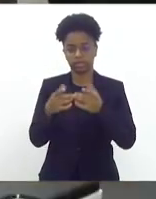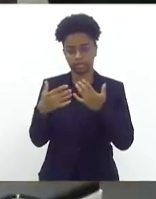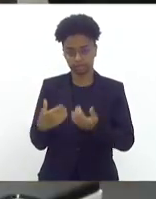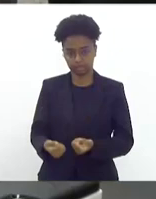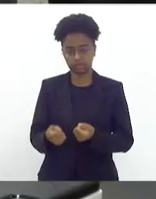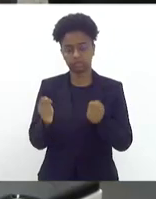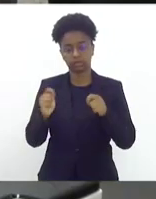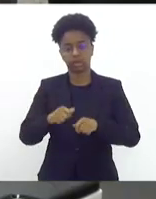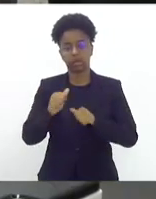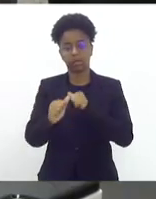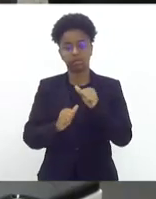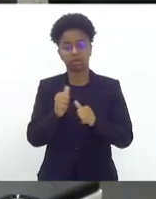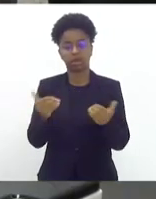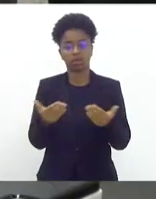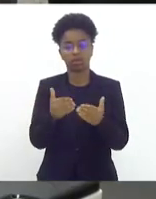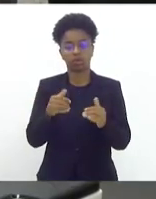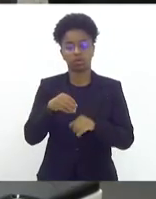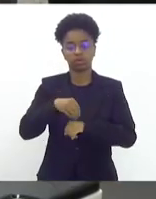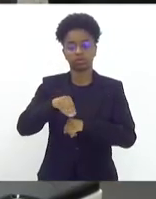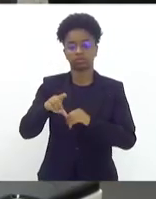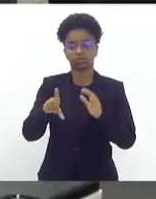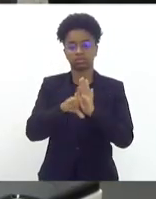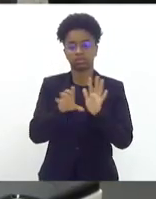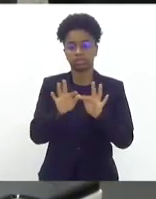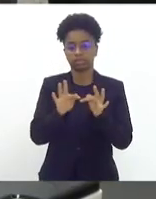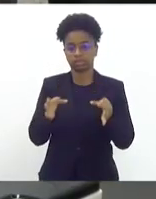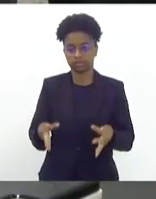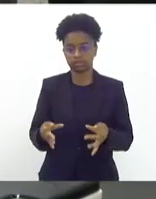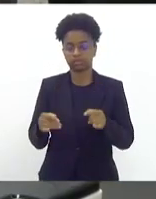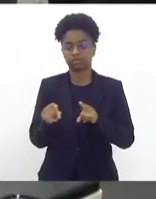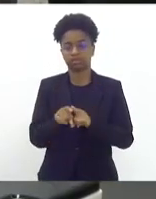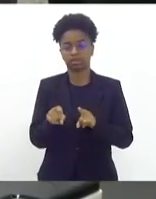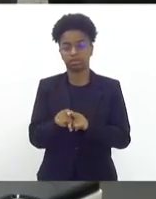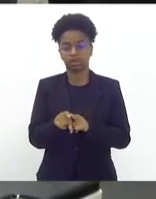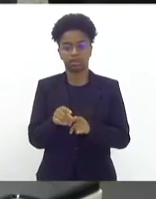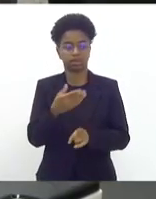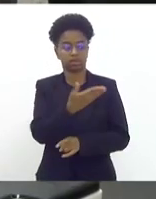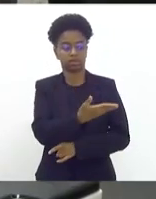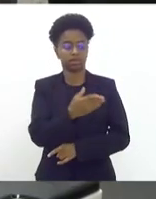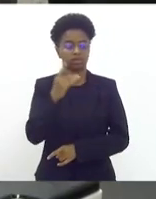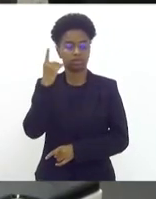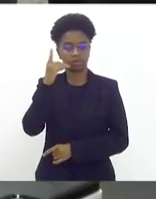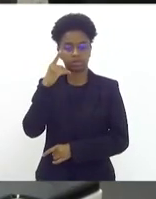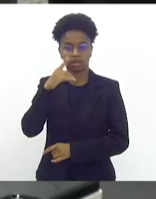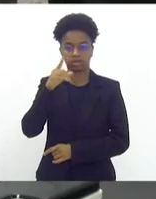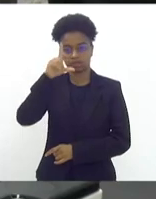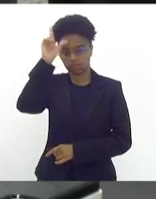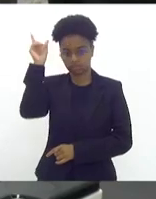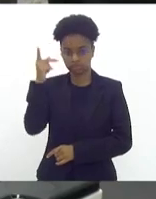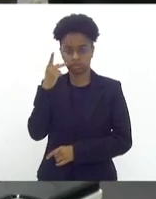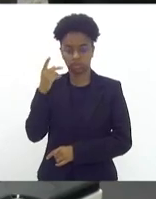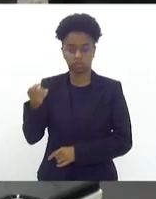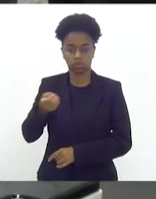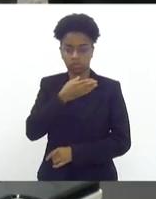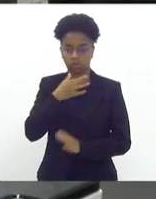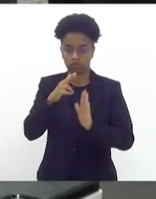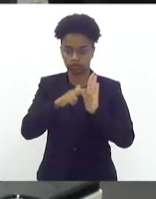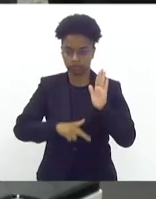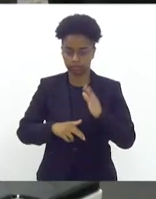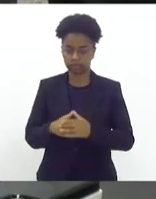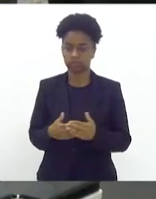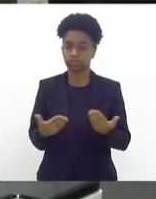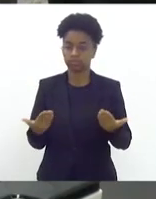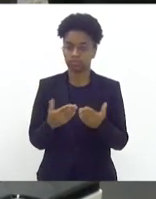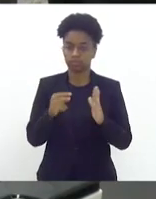a transformação em indicação legislativa simples, com a designação do deputado Luiz Paulo como novo relator. Passo ao